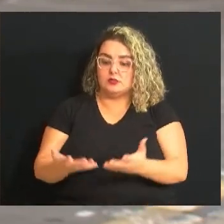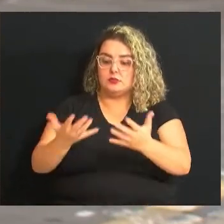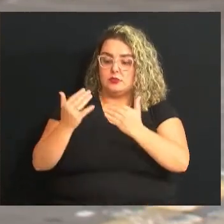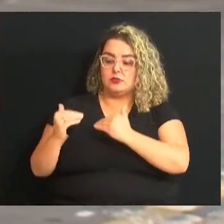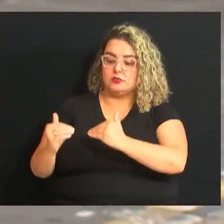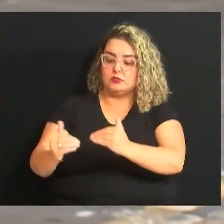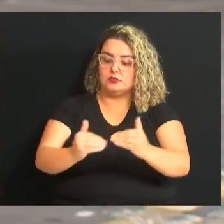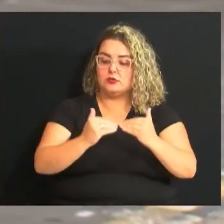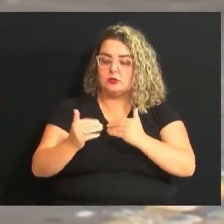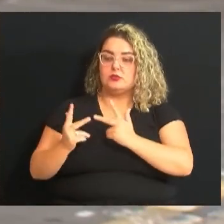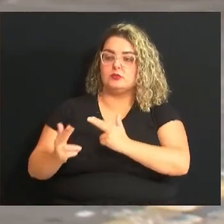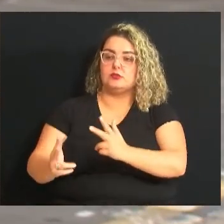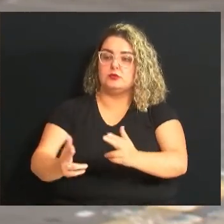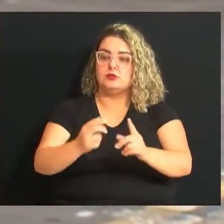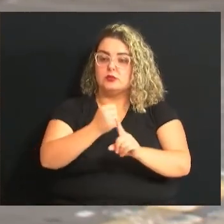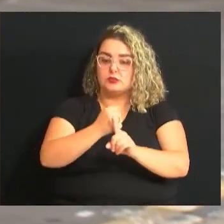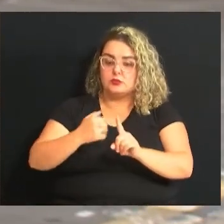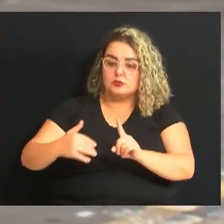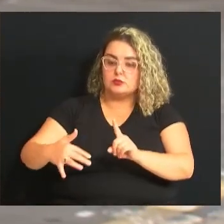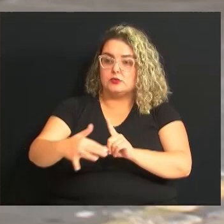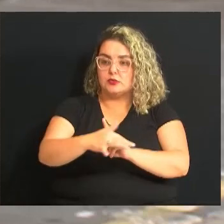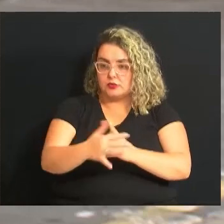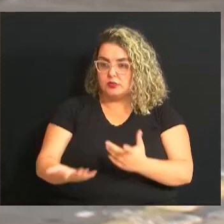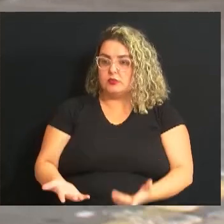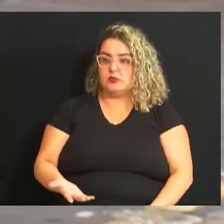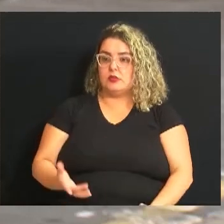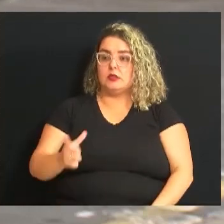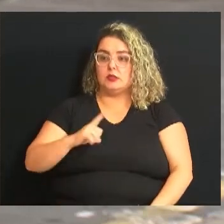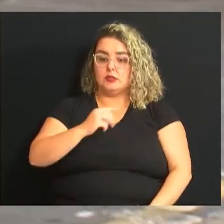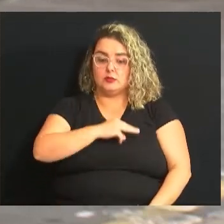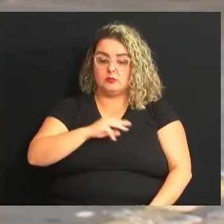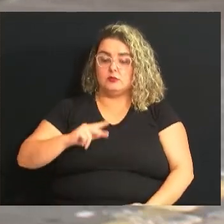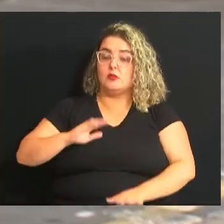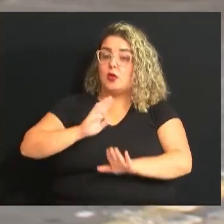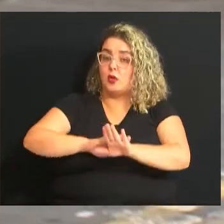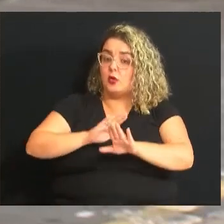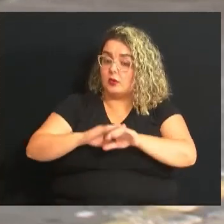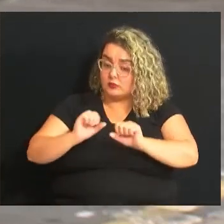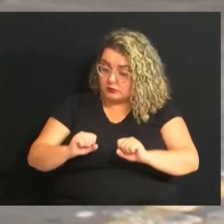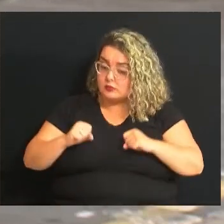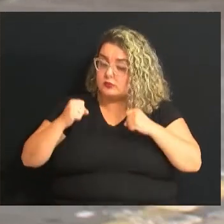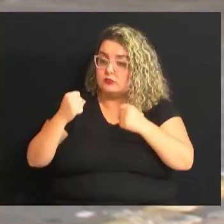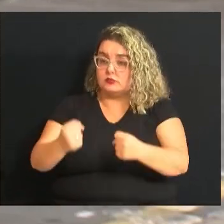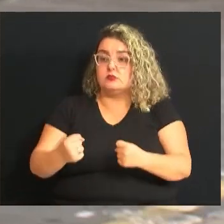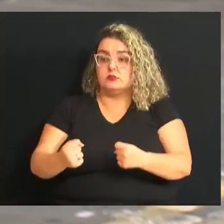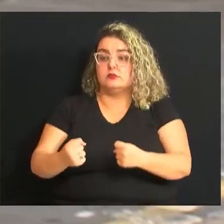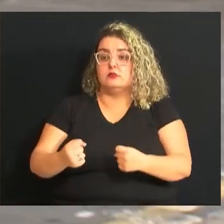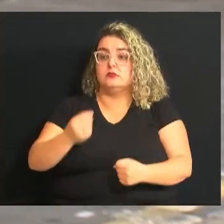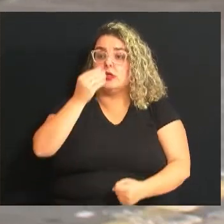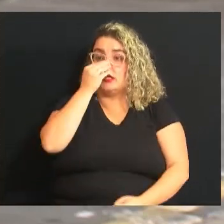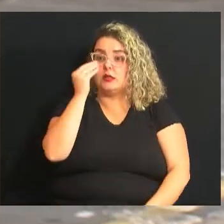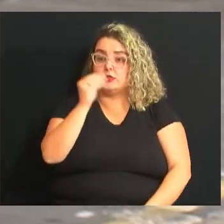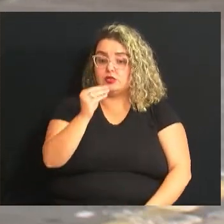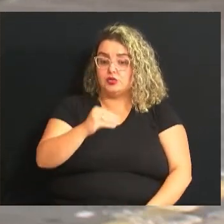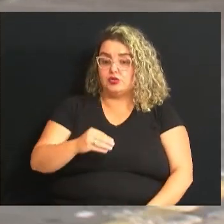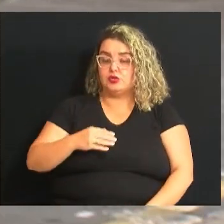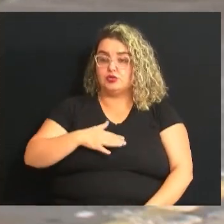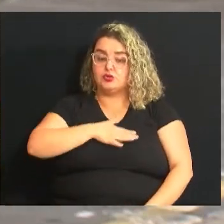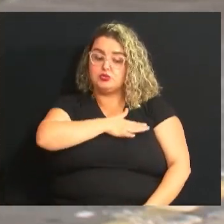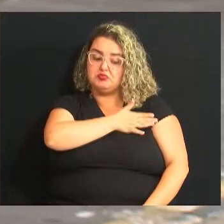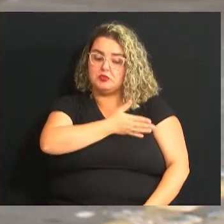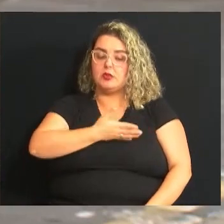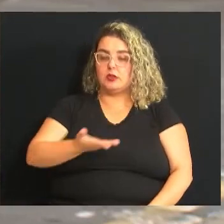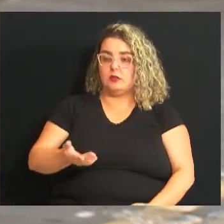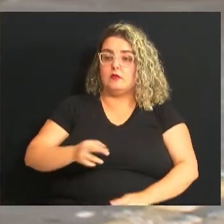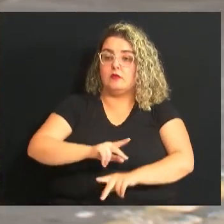de promoção da igualdade, políticas públicas. Nós temos um Ministério Público aqui muito atuante nos casos de discriminação,